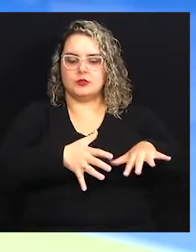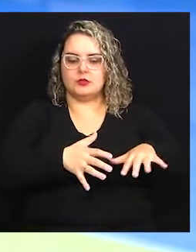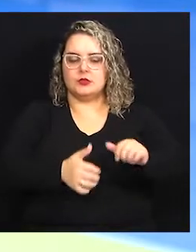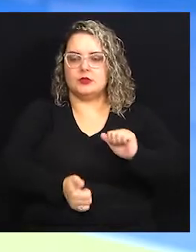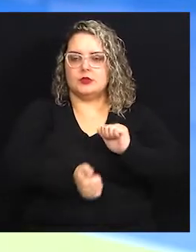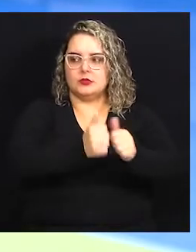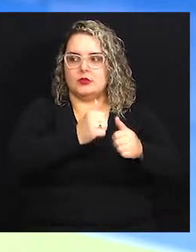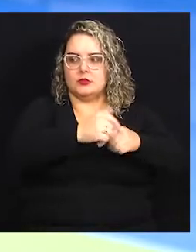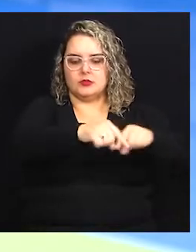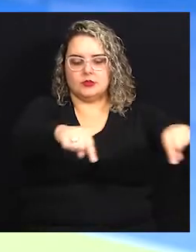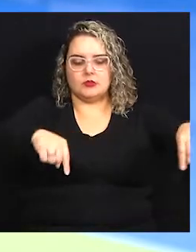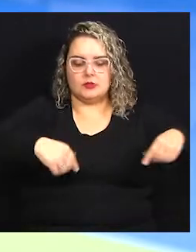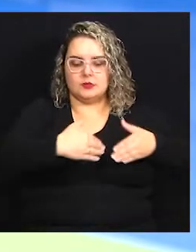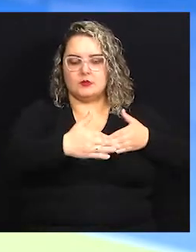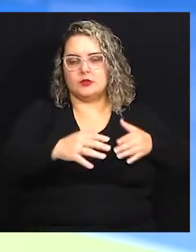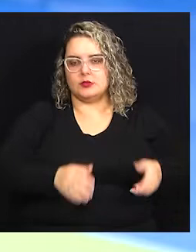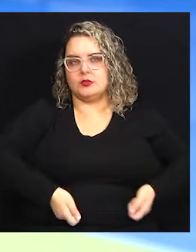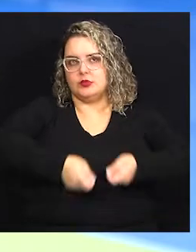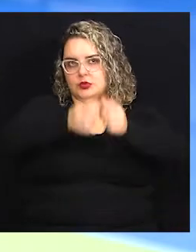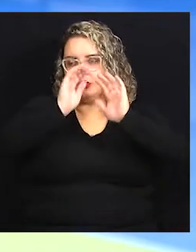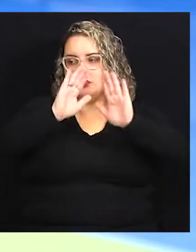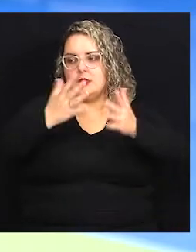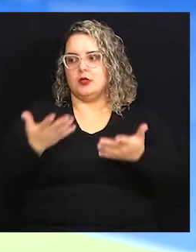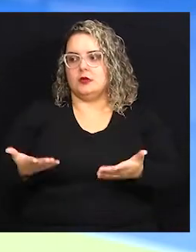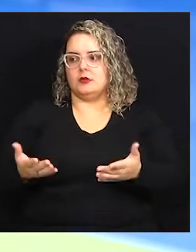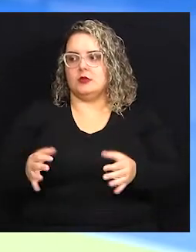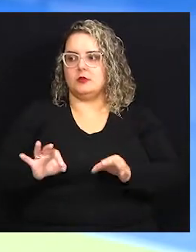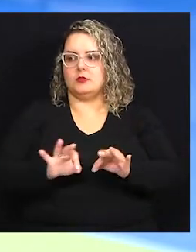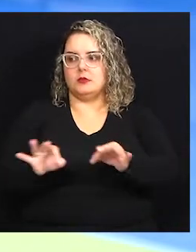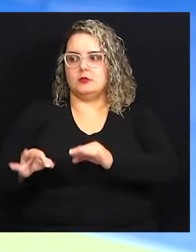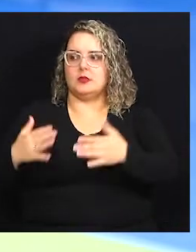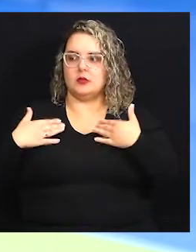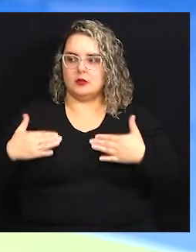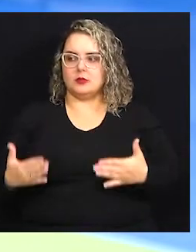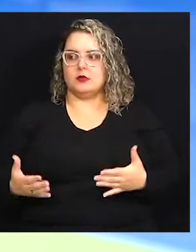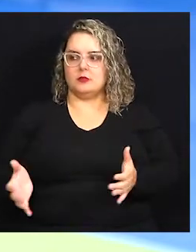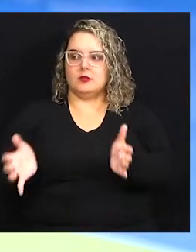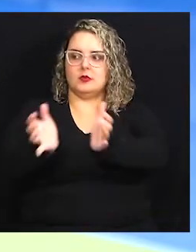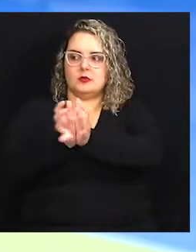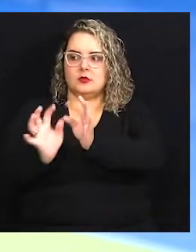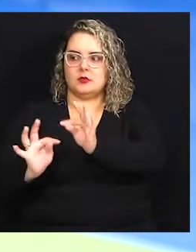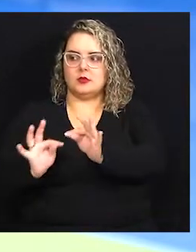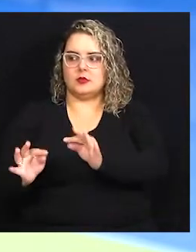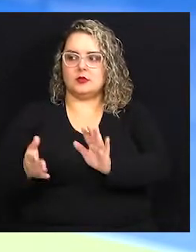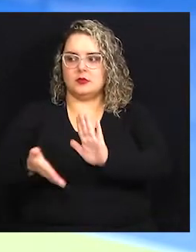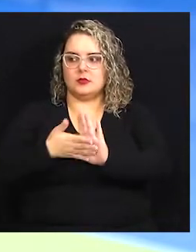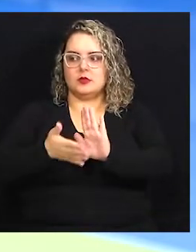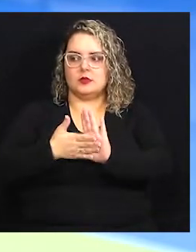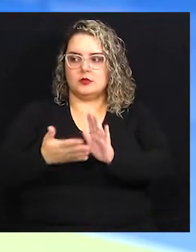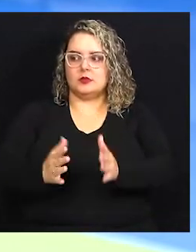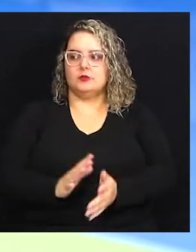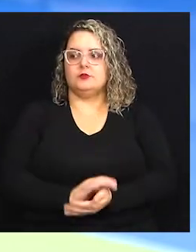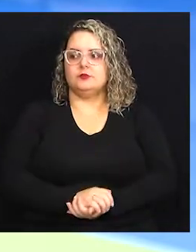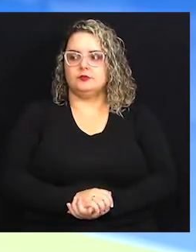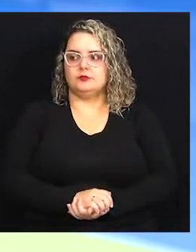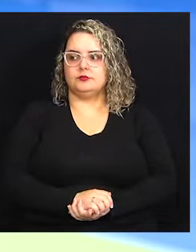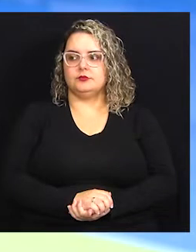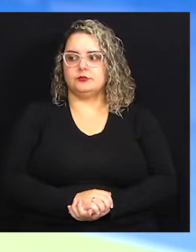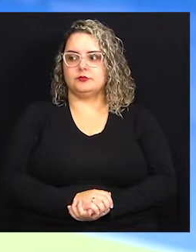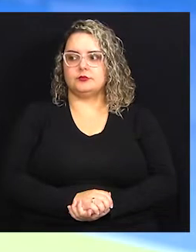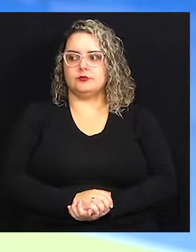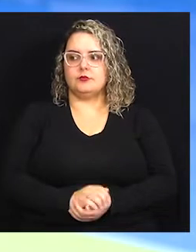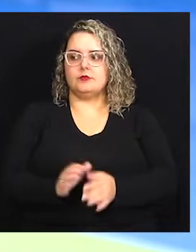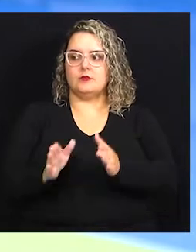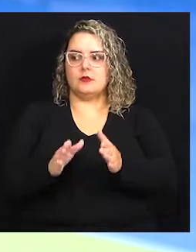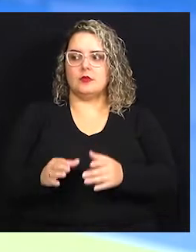das quadras para ir para a comissão técnica. Eu tive até uma proposta para ir nessa época, para ir